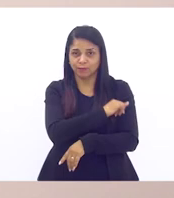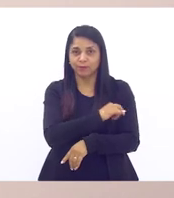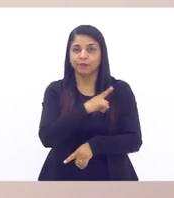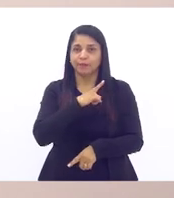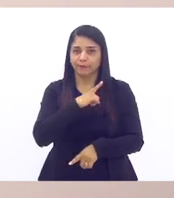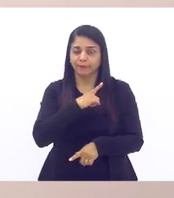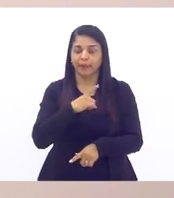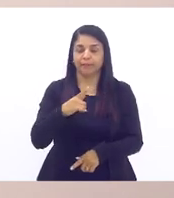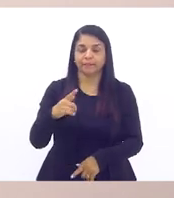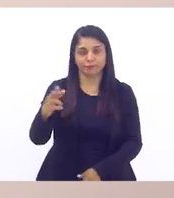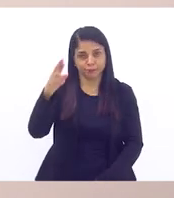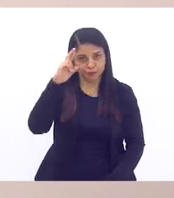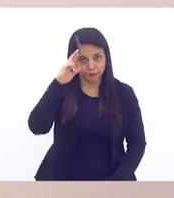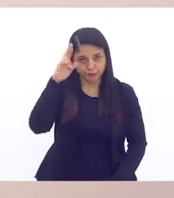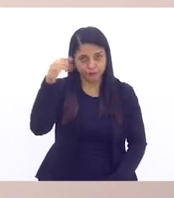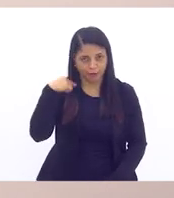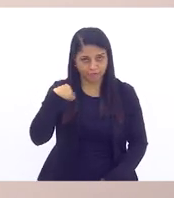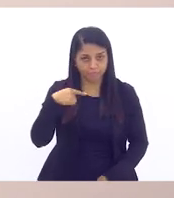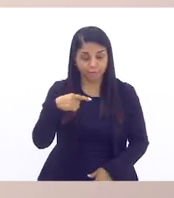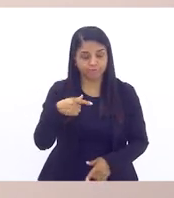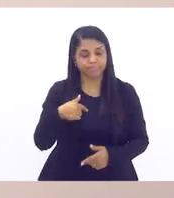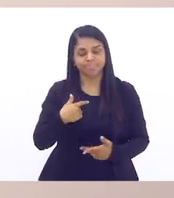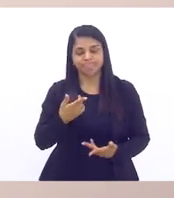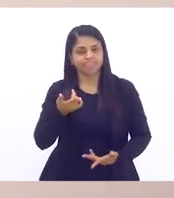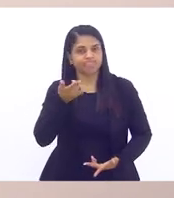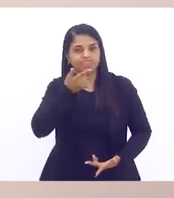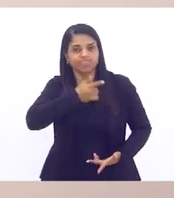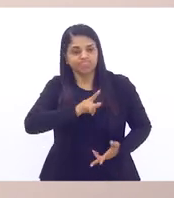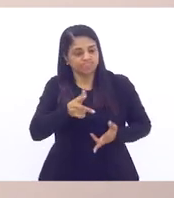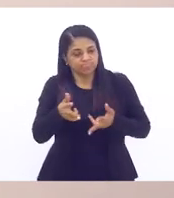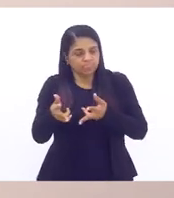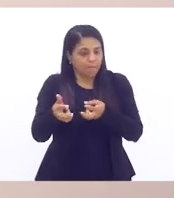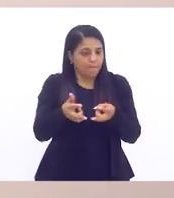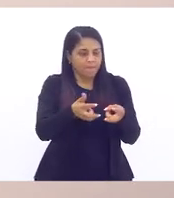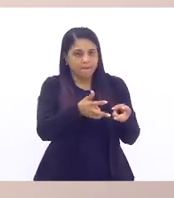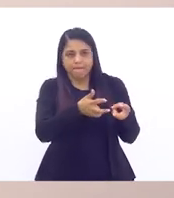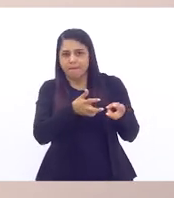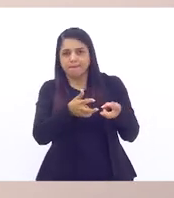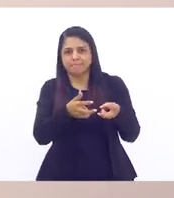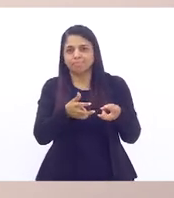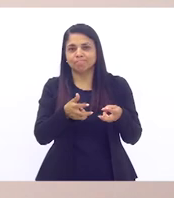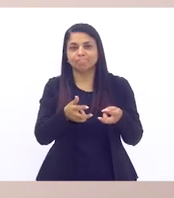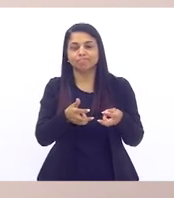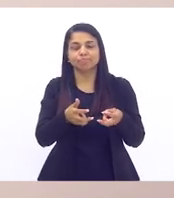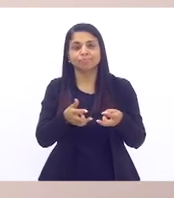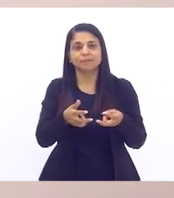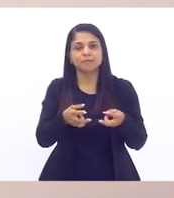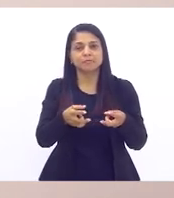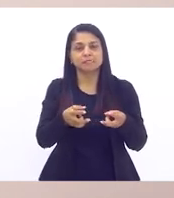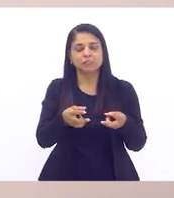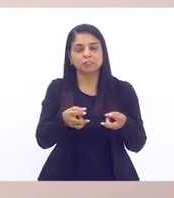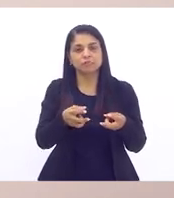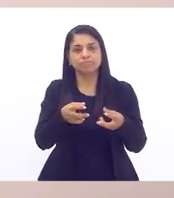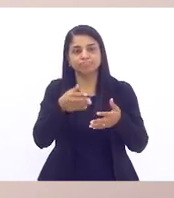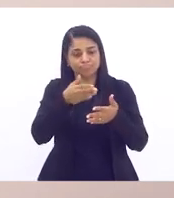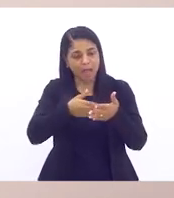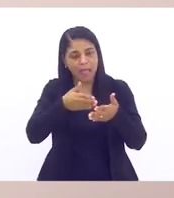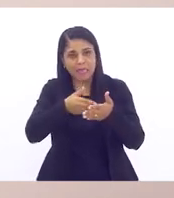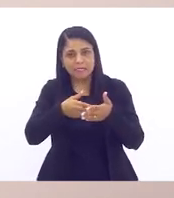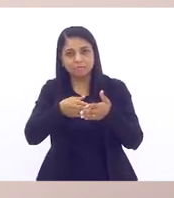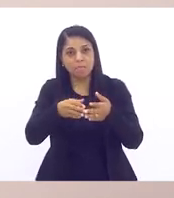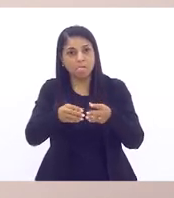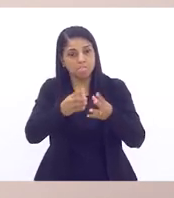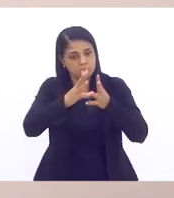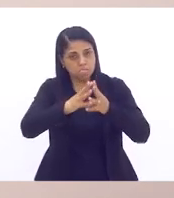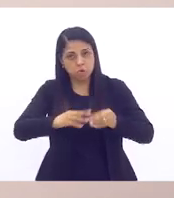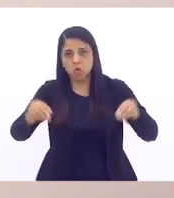ainda não conseguem perceber essa necessidade de se quebrar esse tipo de barreira então nós estamos aqui hoje para